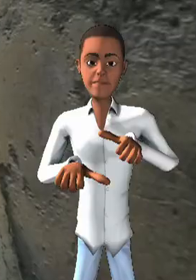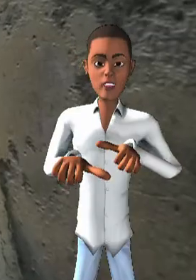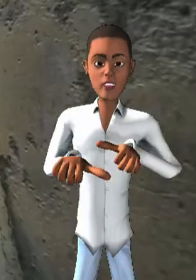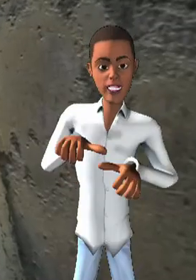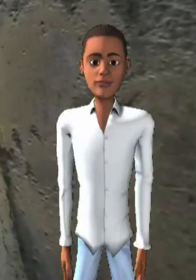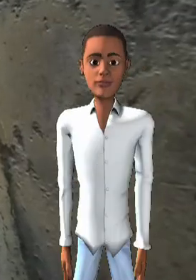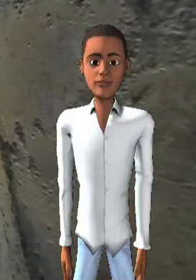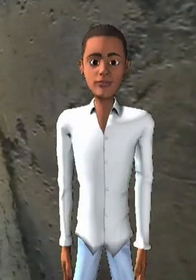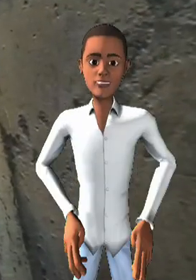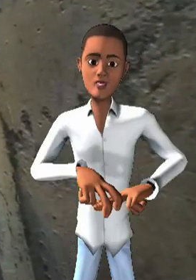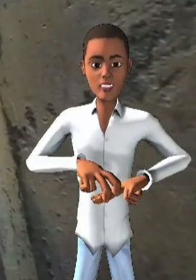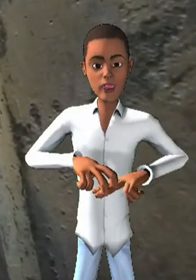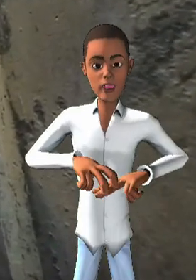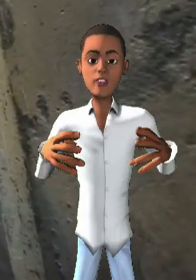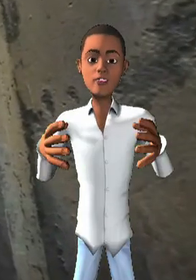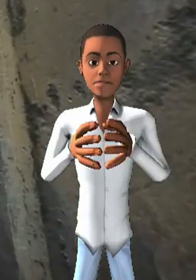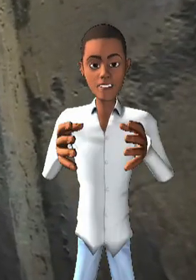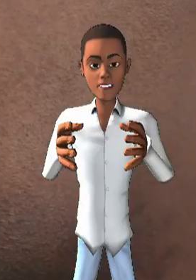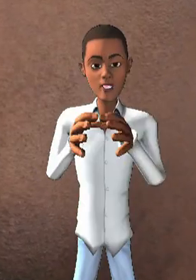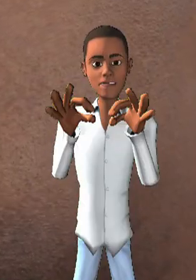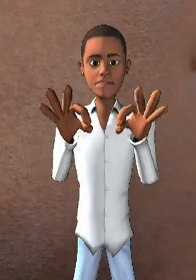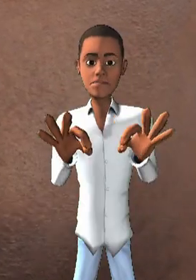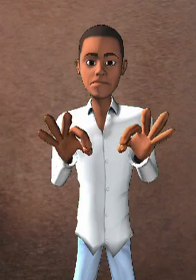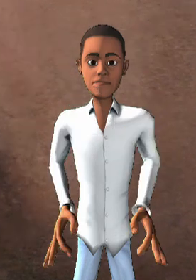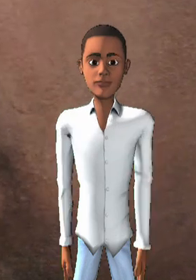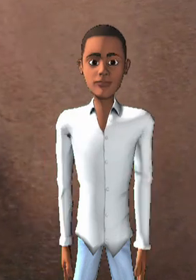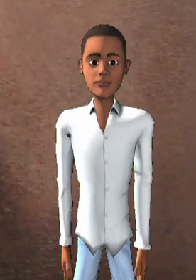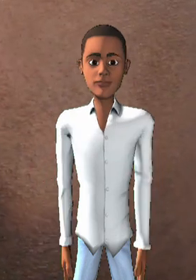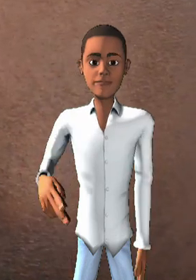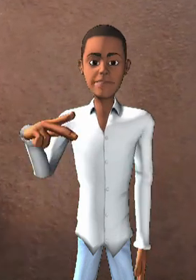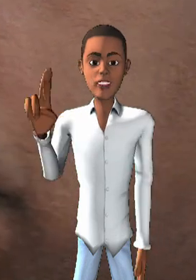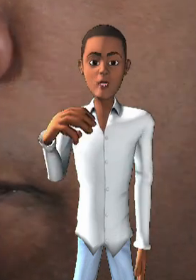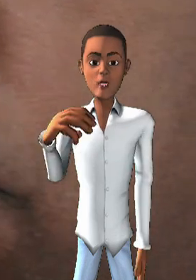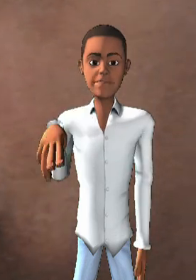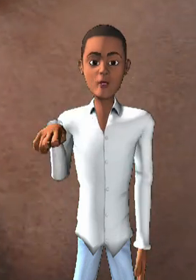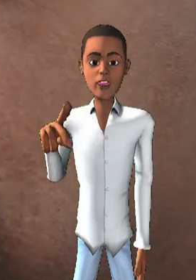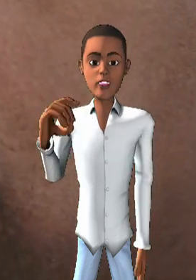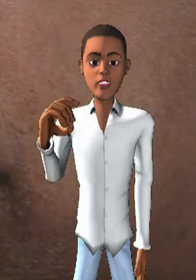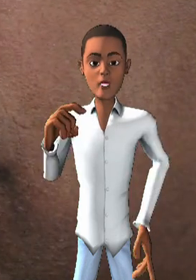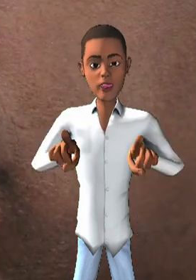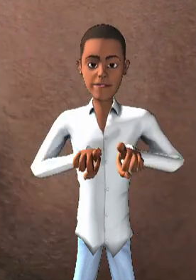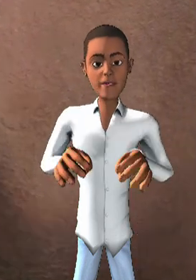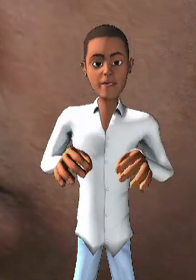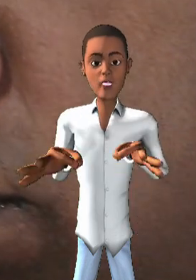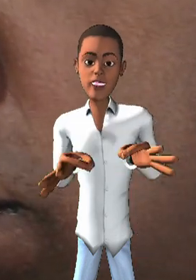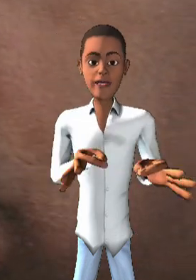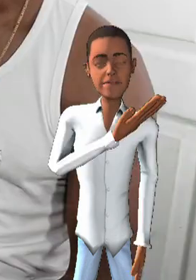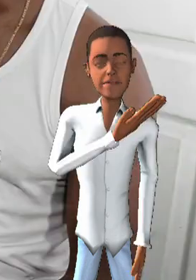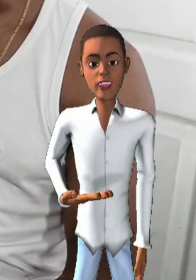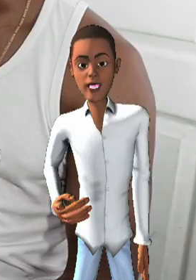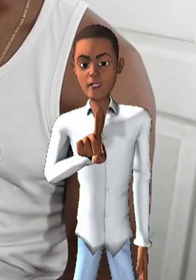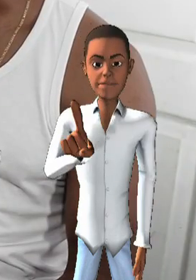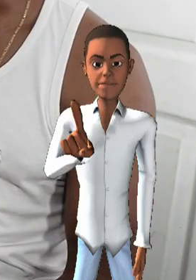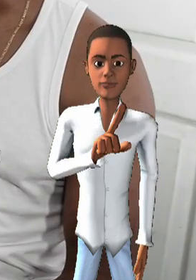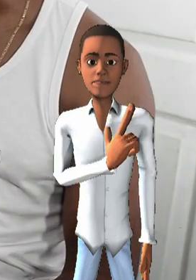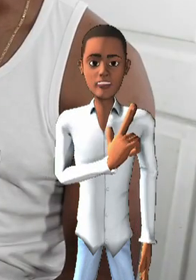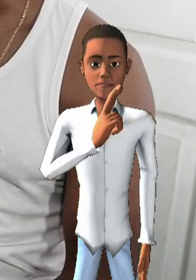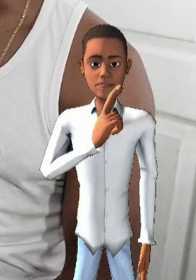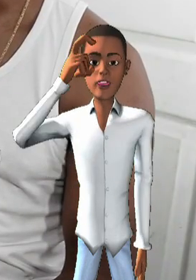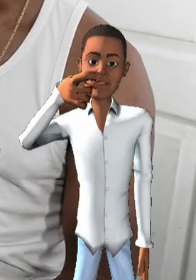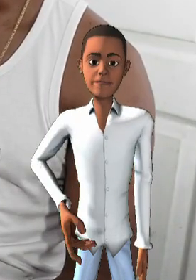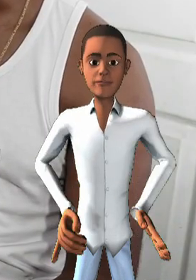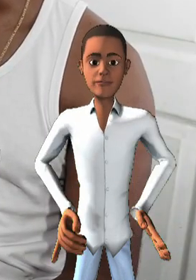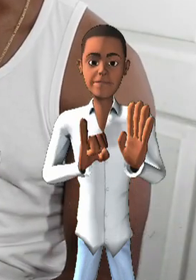homens têm mudado. Justamente porque tem surgido grupos, o próprio Márcio Chagas, ex-participante do Instituto